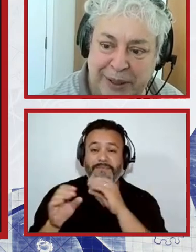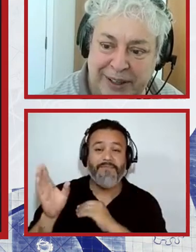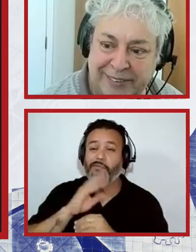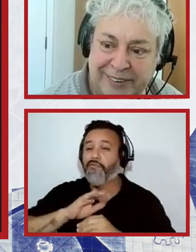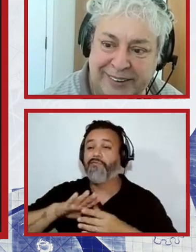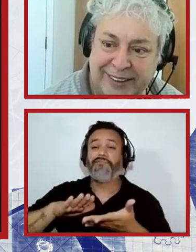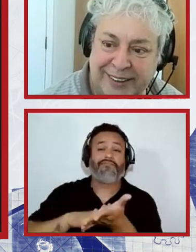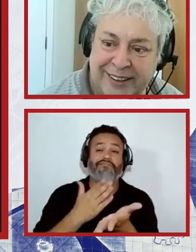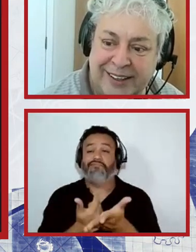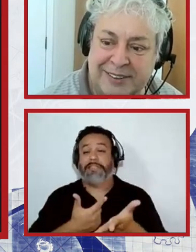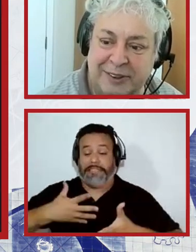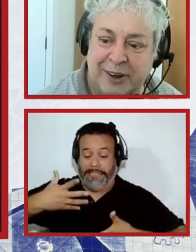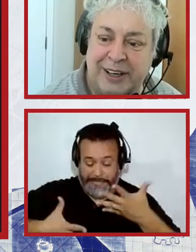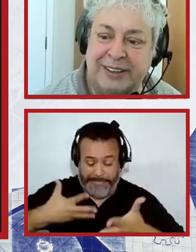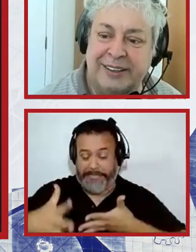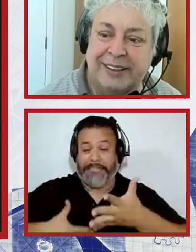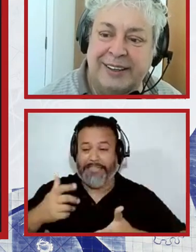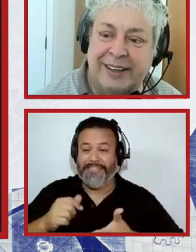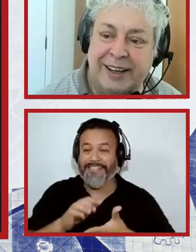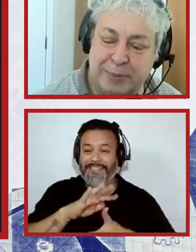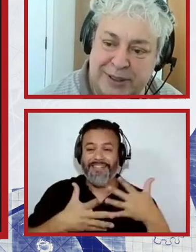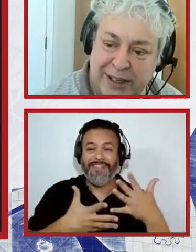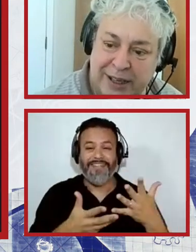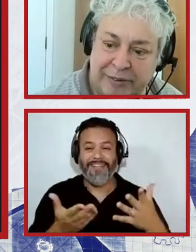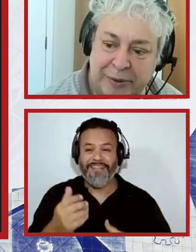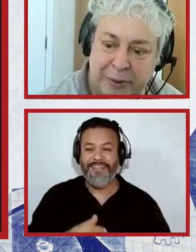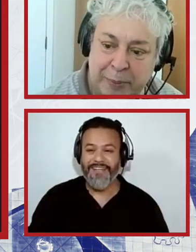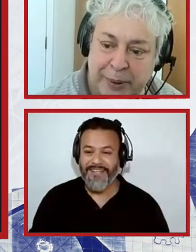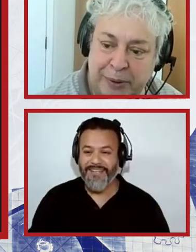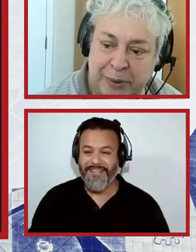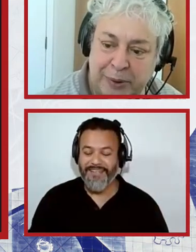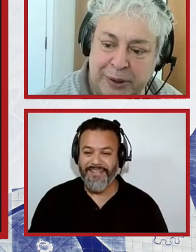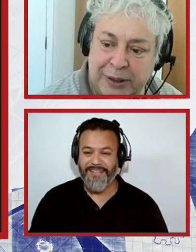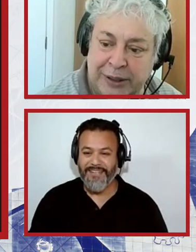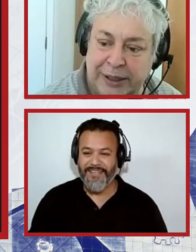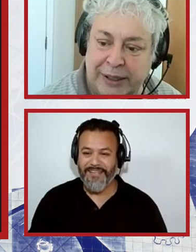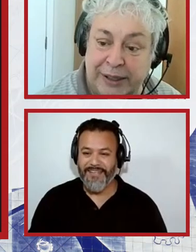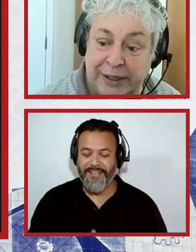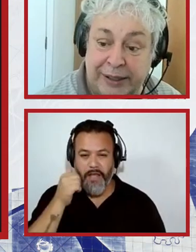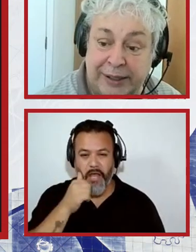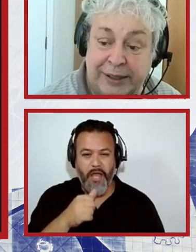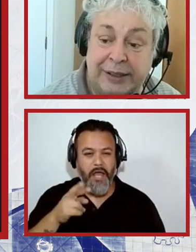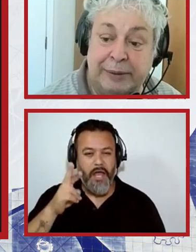né, tempo pequeno, né? A senhora é responsável pelo...